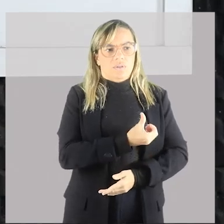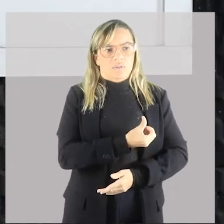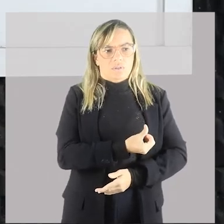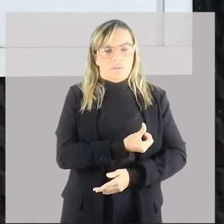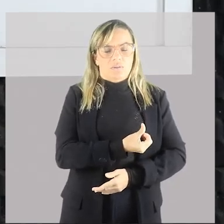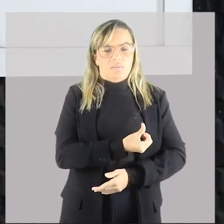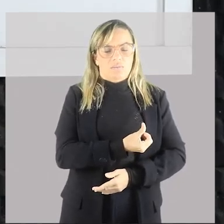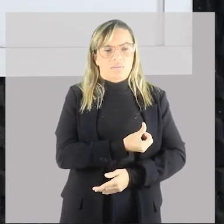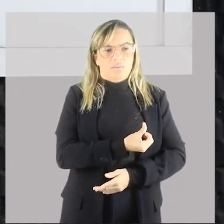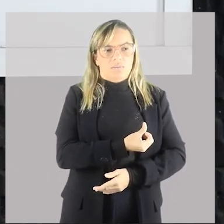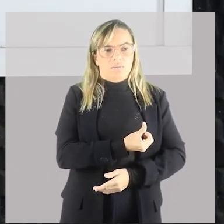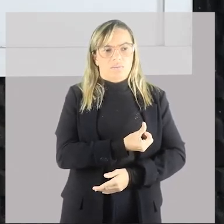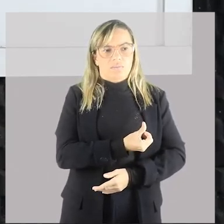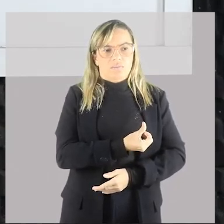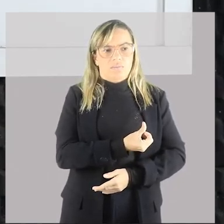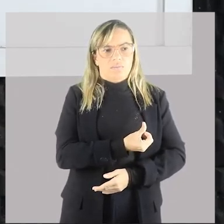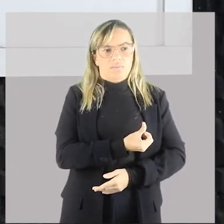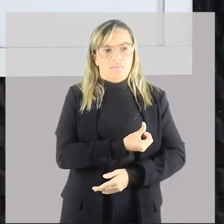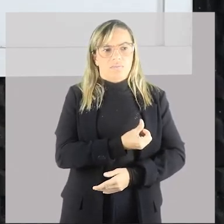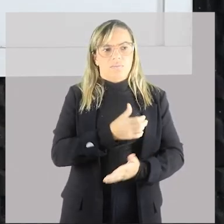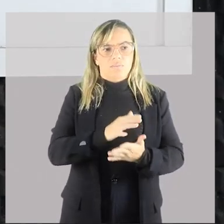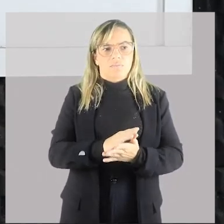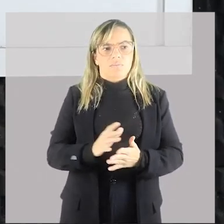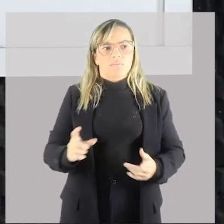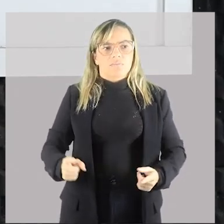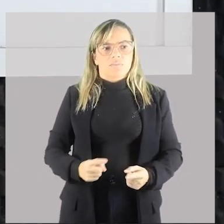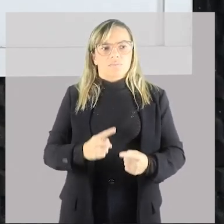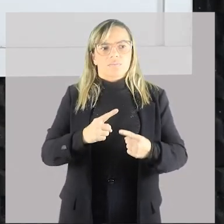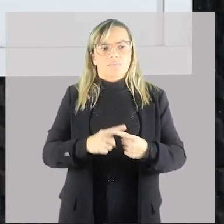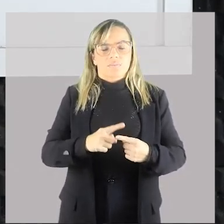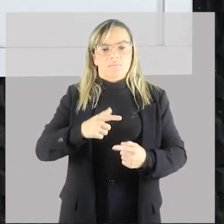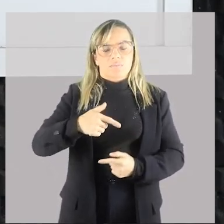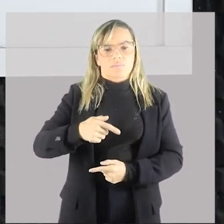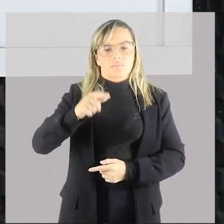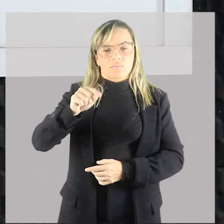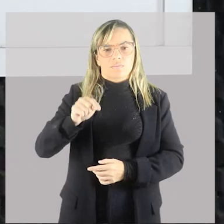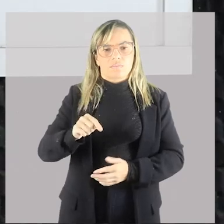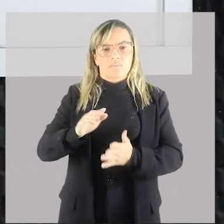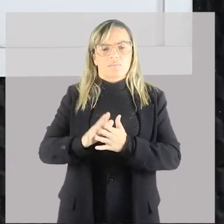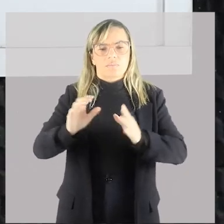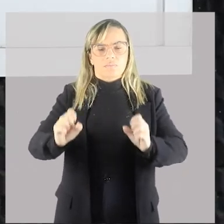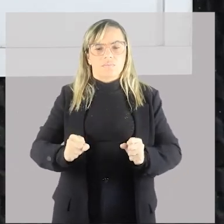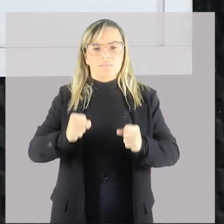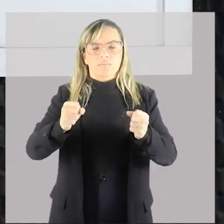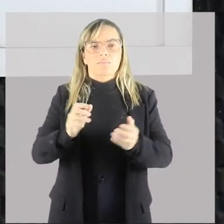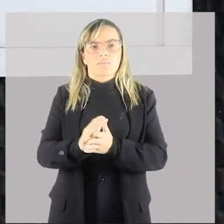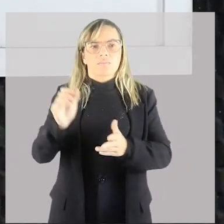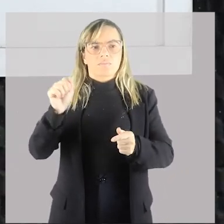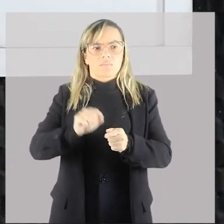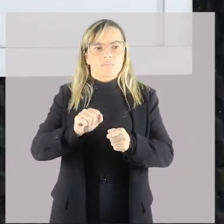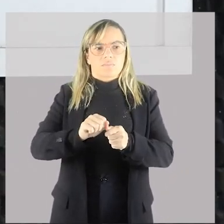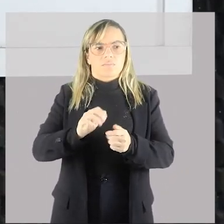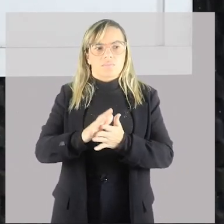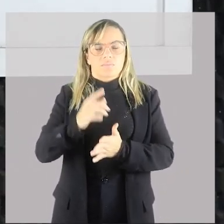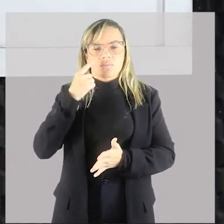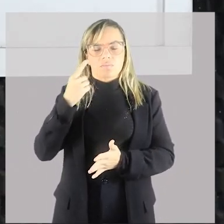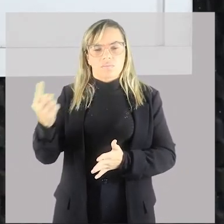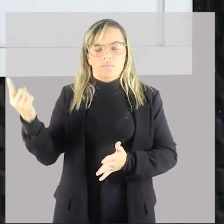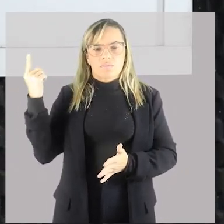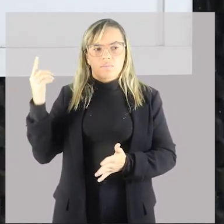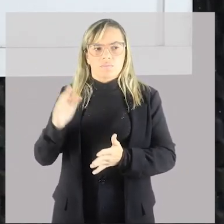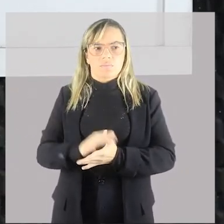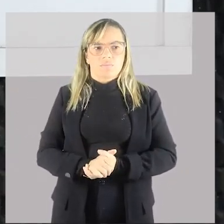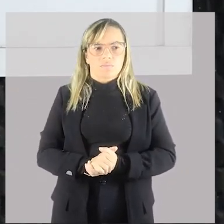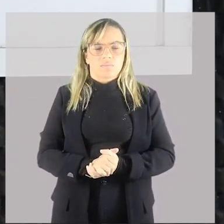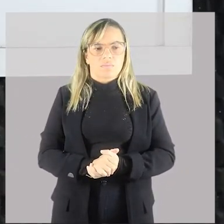6 e tem 7 fatorial. Olha, você pode fazer aqui, ó. Por que eu prossegui com